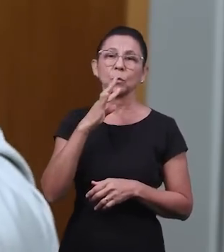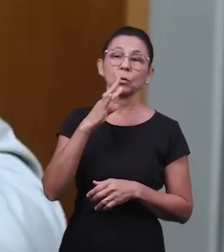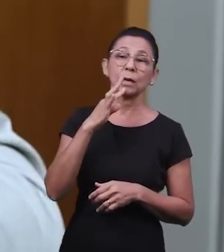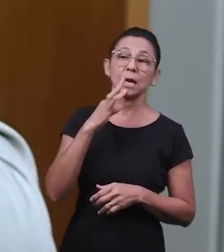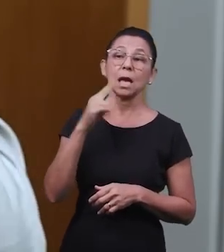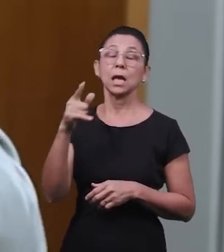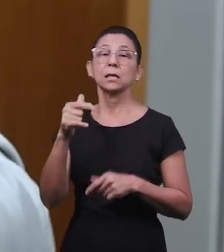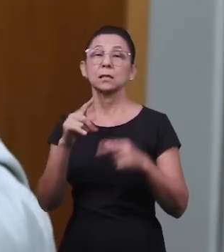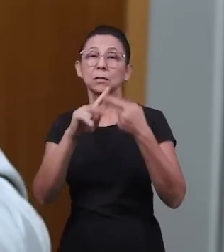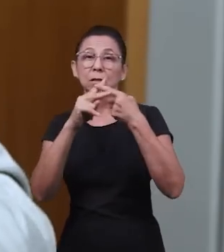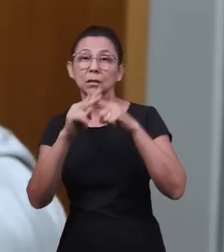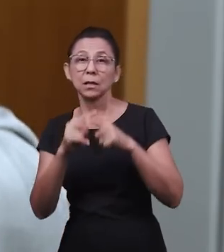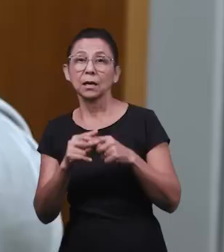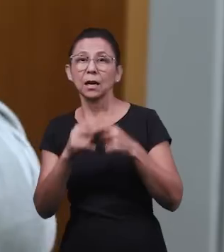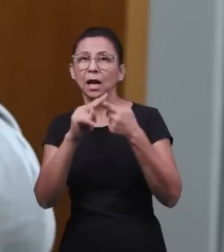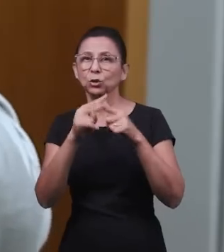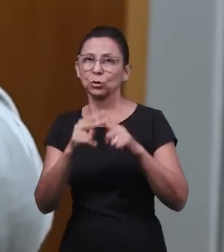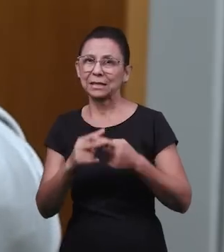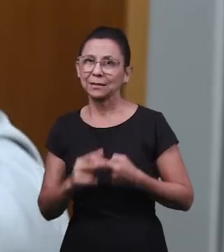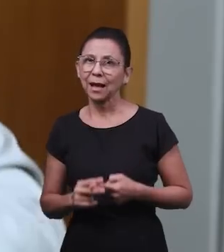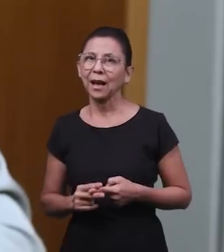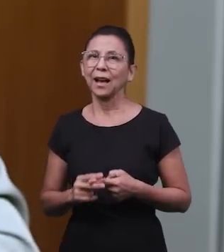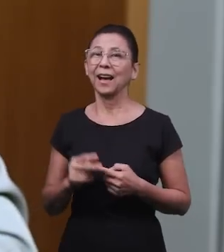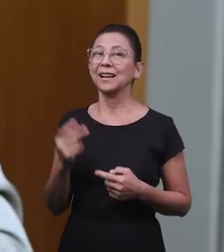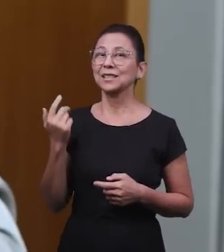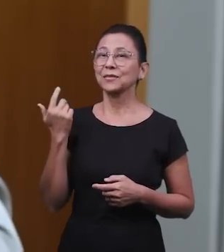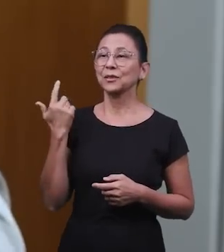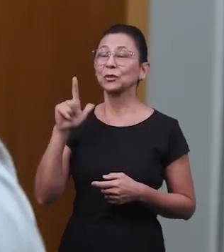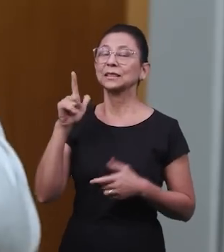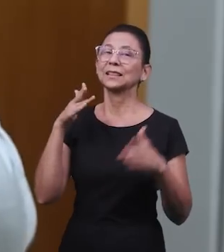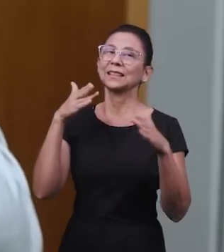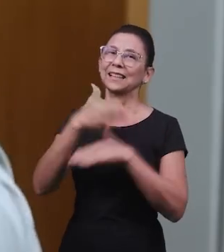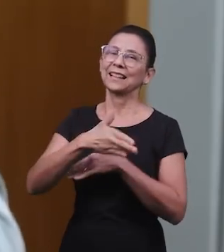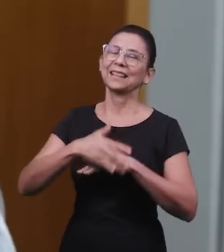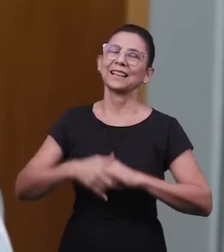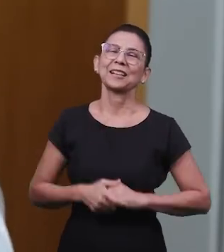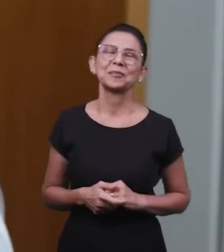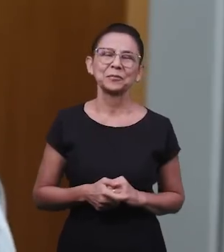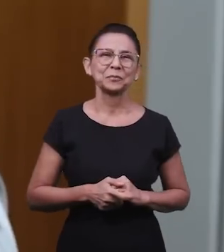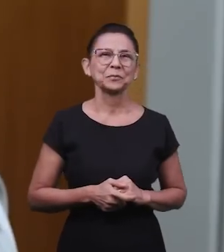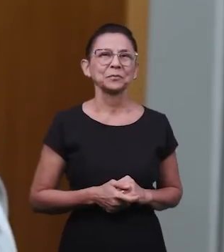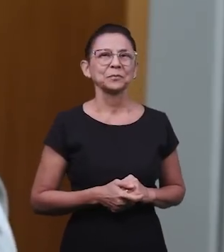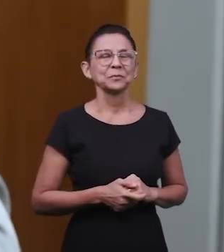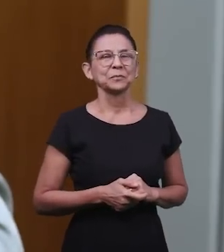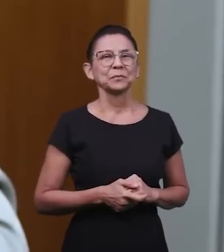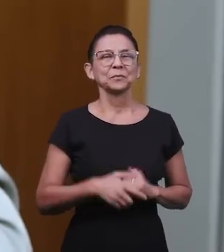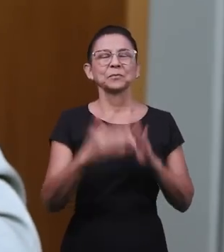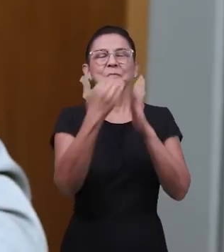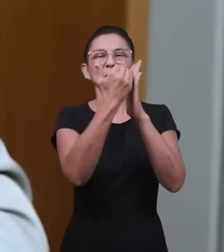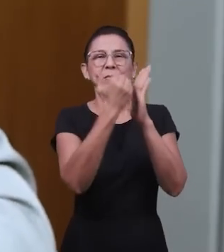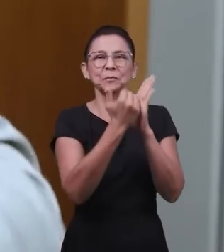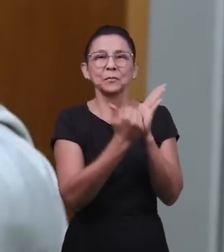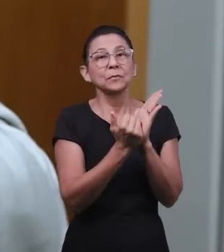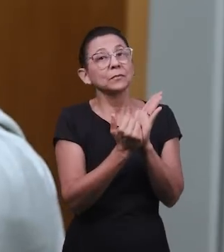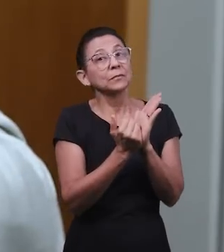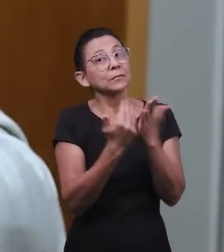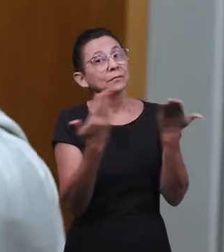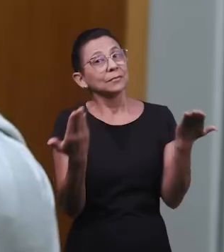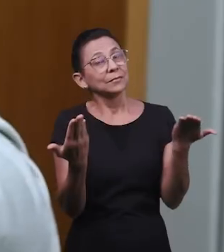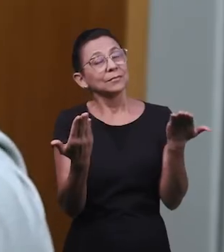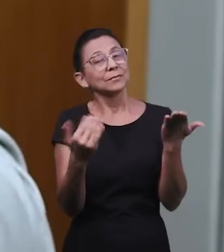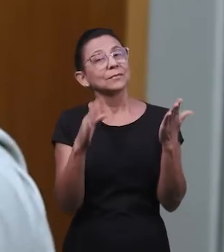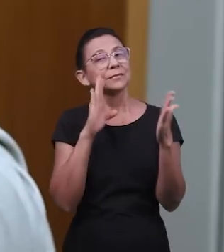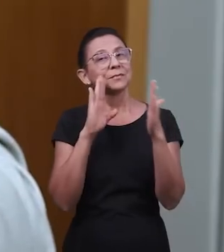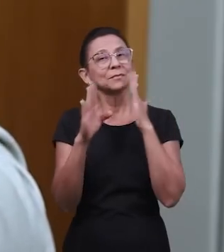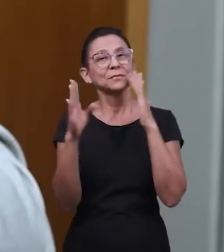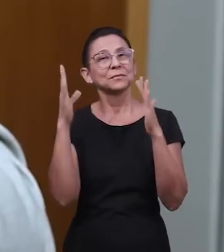browser da sua Smart TV. Entra ali e você consegue acessar também pela sua Smart TV o nosso programa, ou ainda